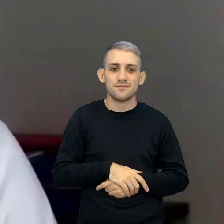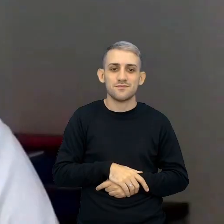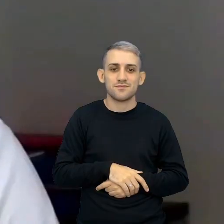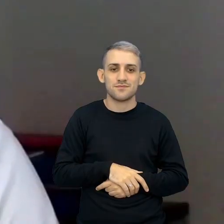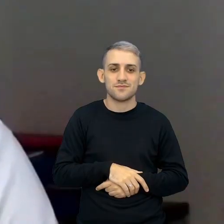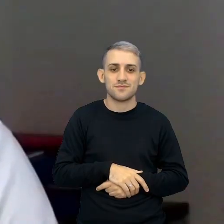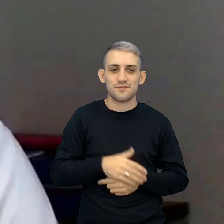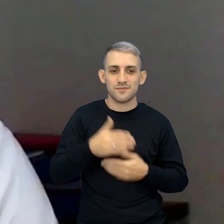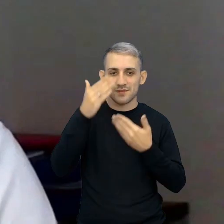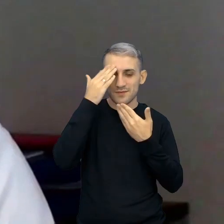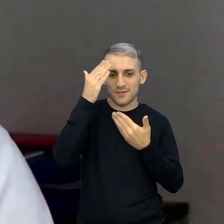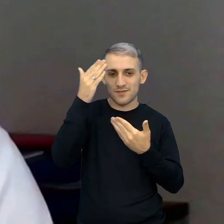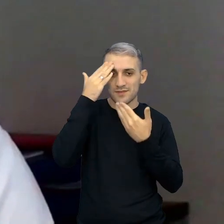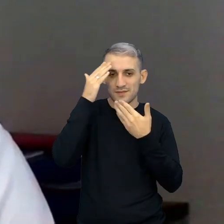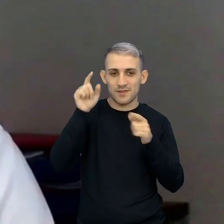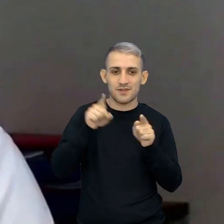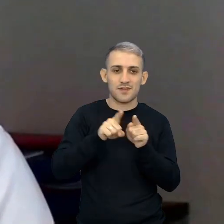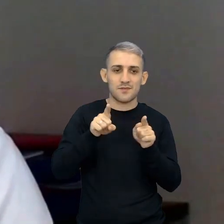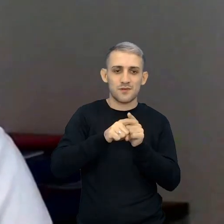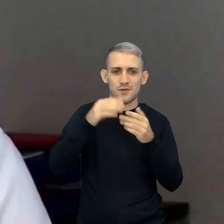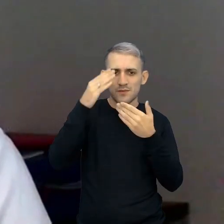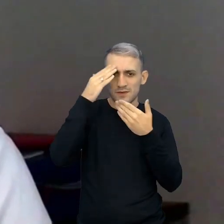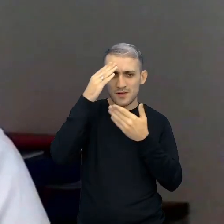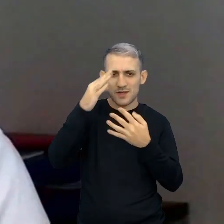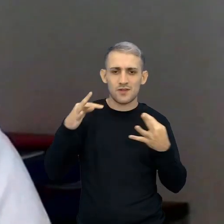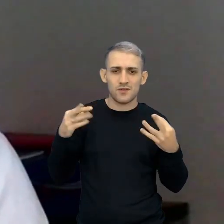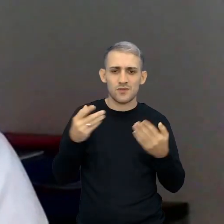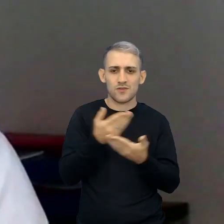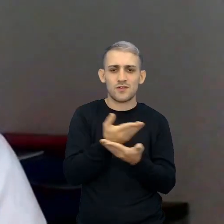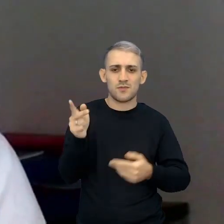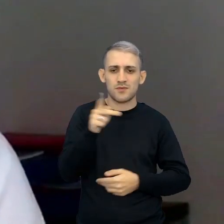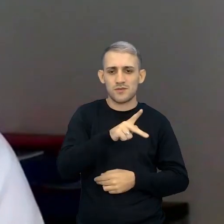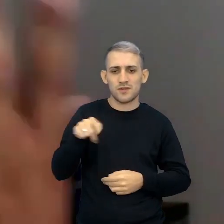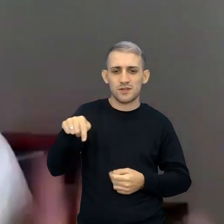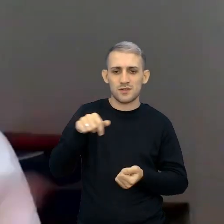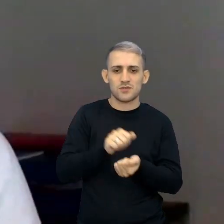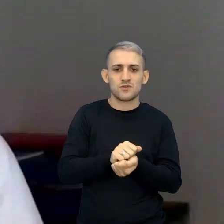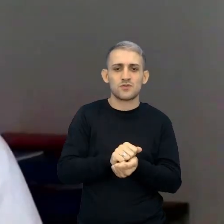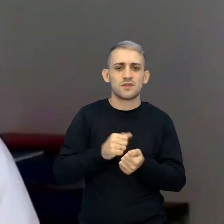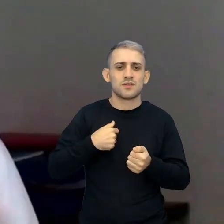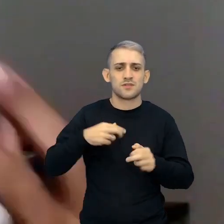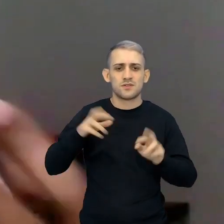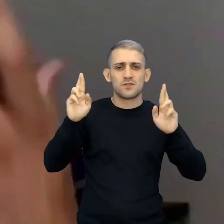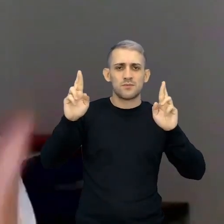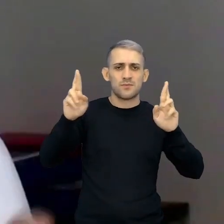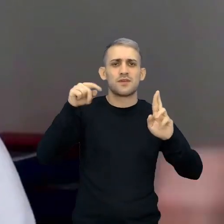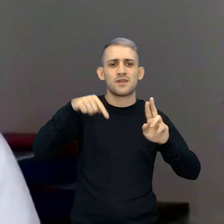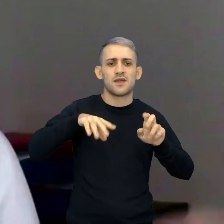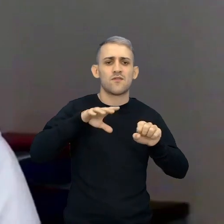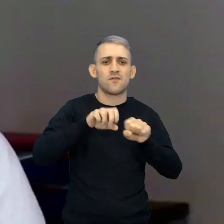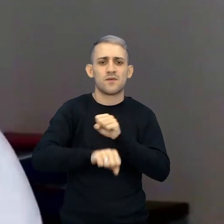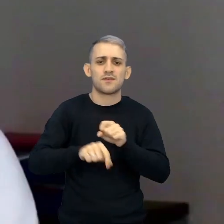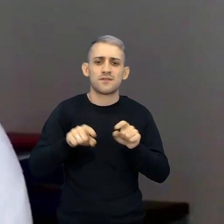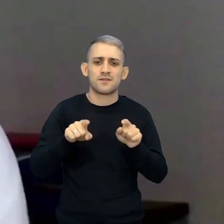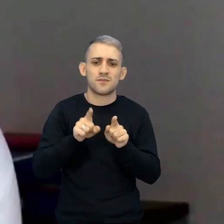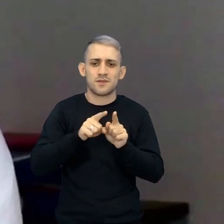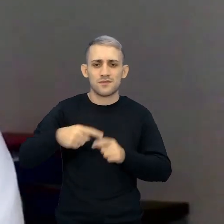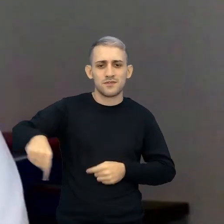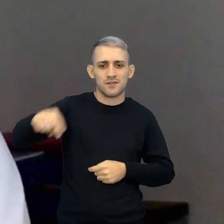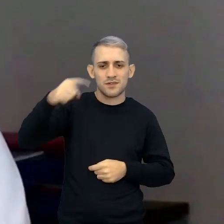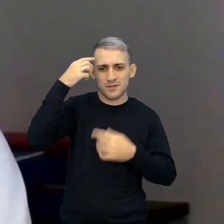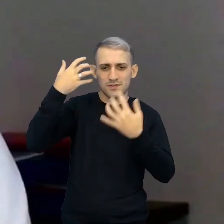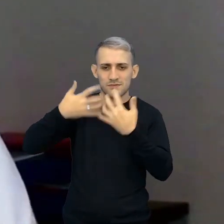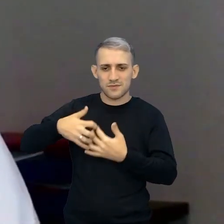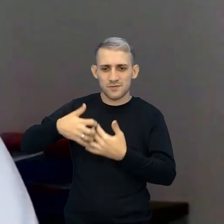Obrigado, Valdir Everaldo. Obrigado aos professores que estiveram conosco até agora, né? Espero que essas formações se reflitam até os